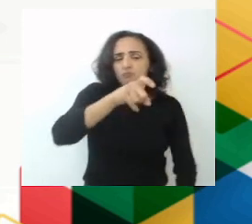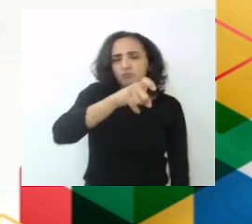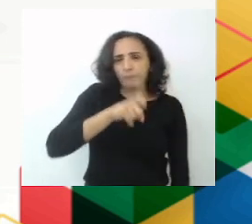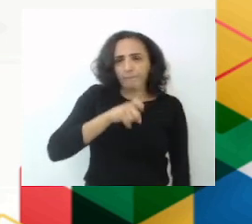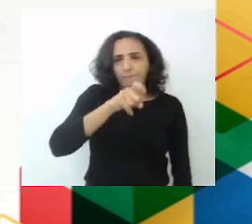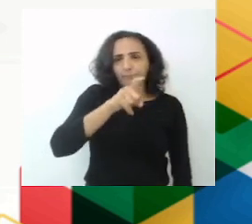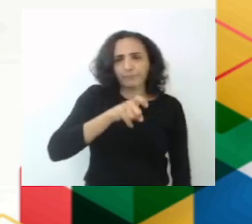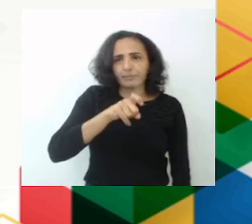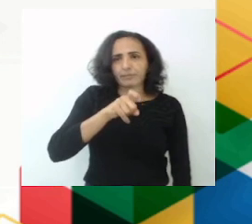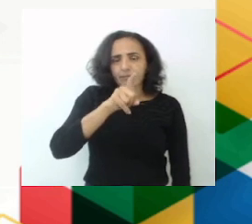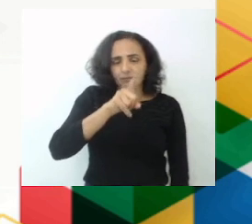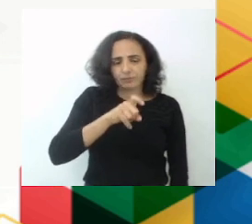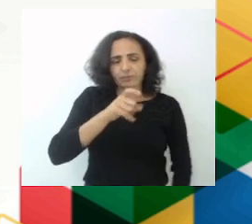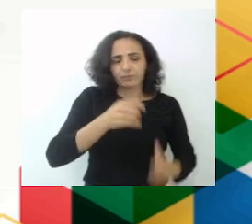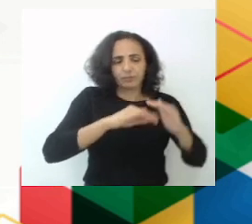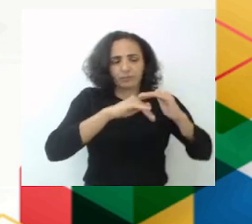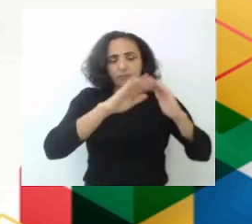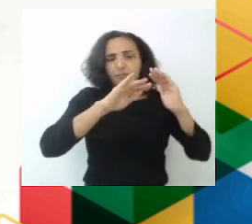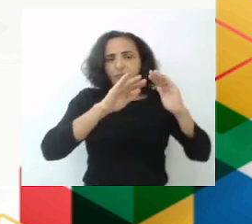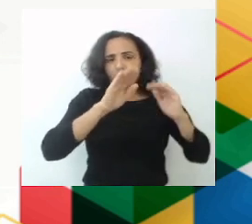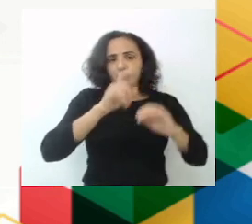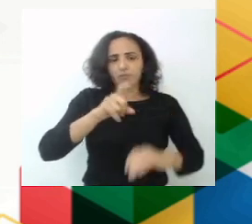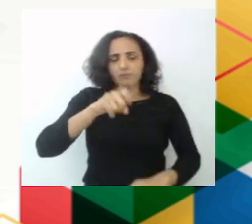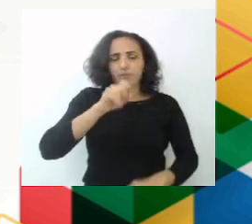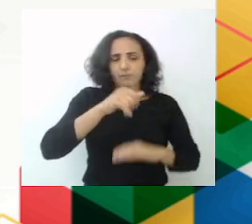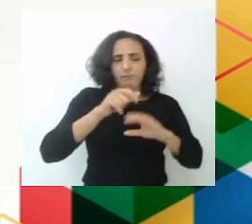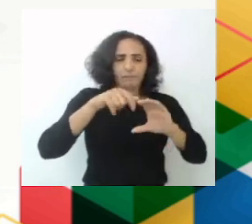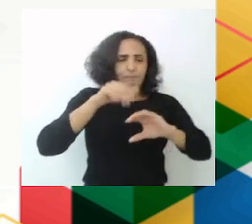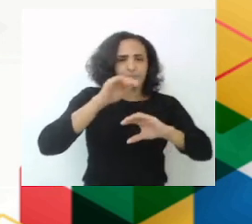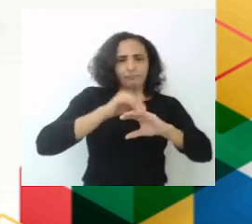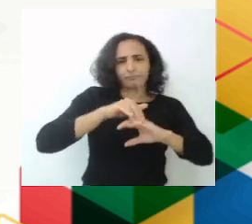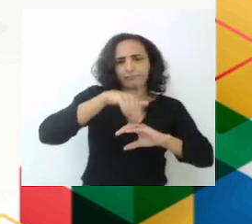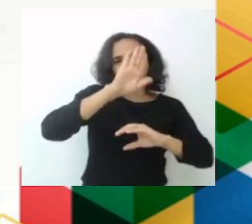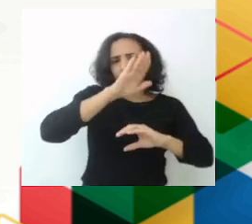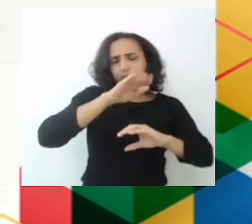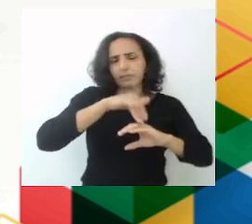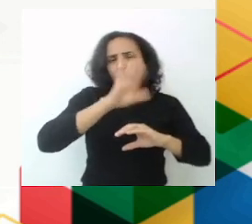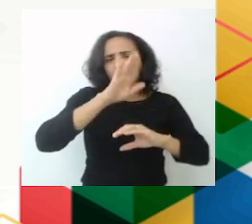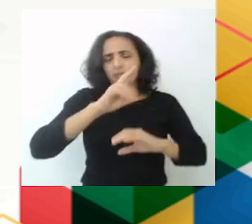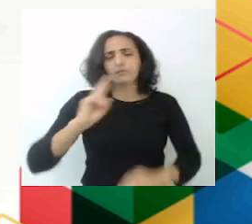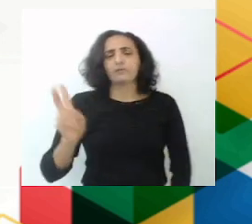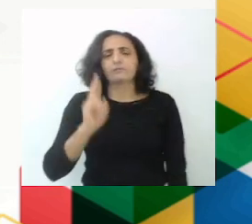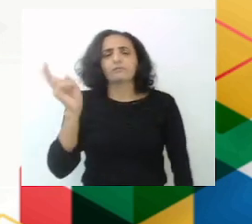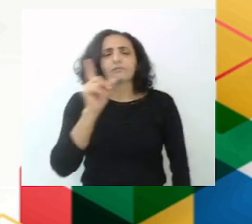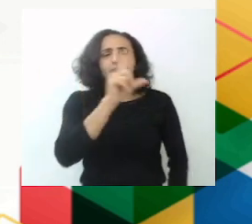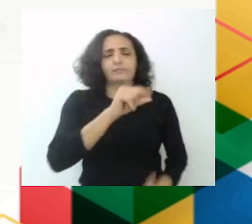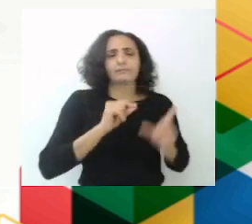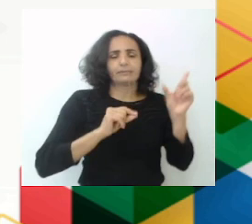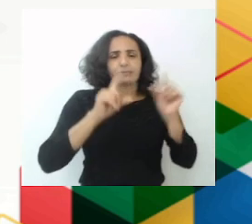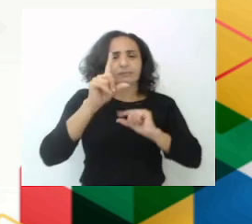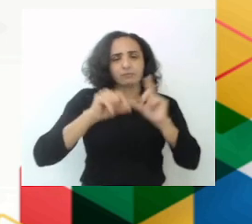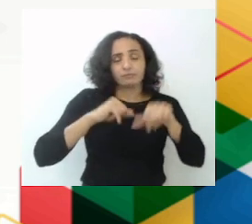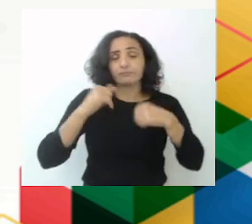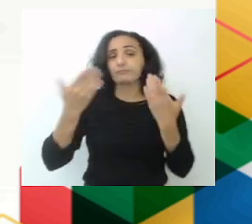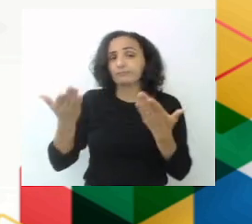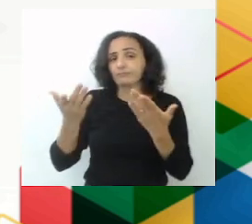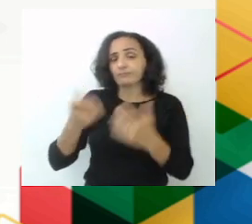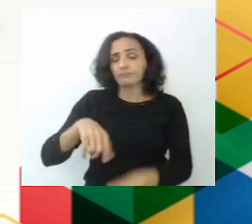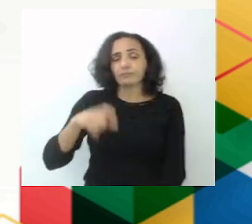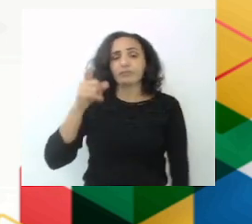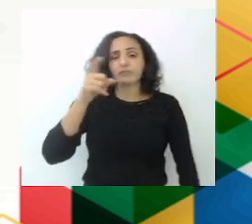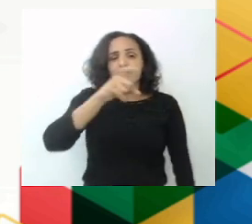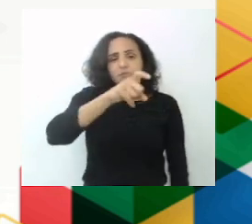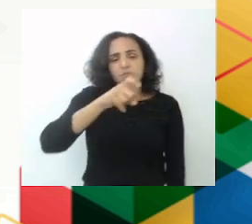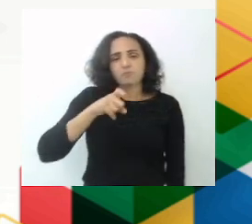eram valores independentes, a variável, valores que eu escolho? Então, para o x, eu